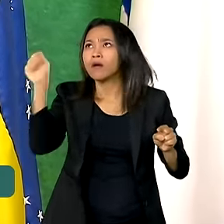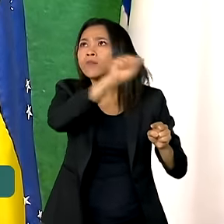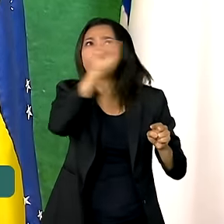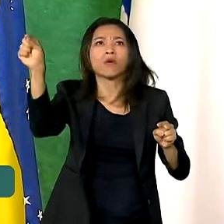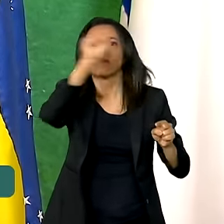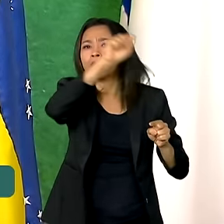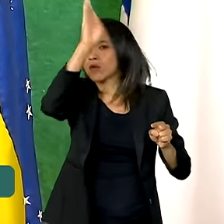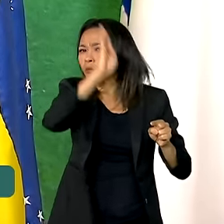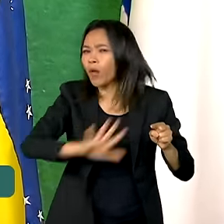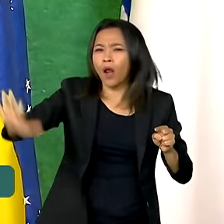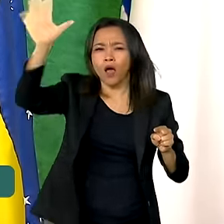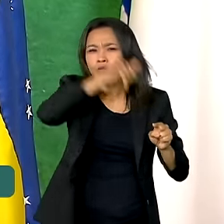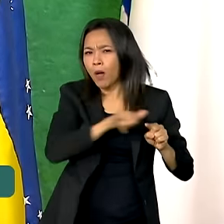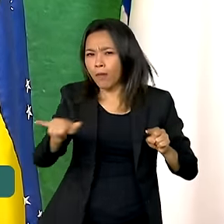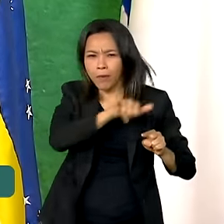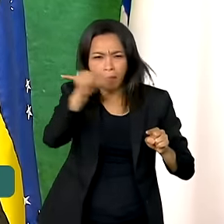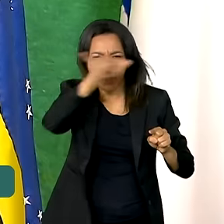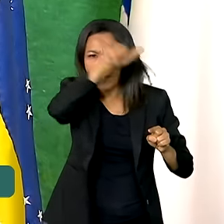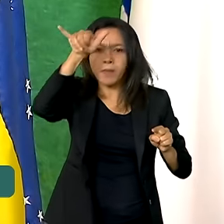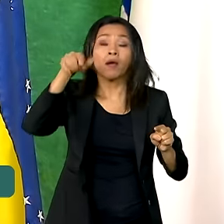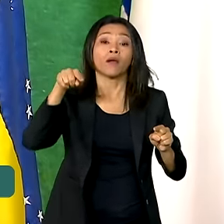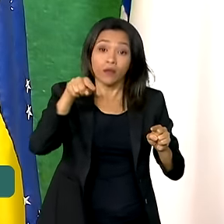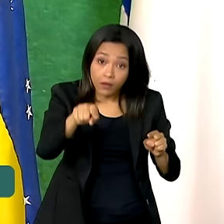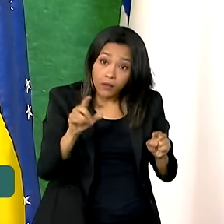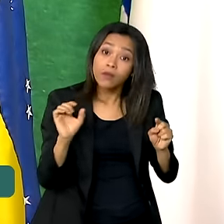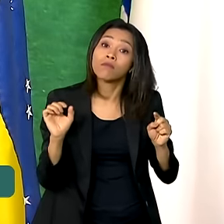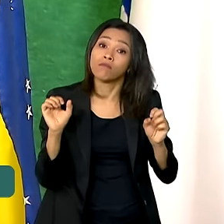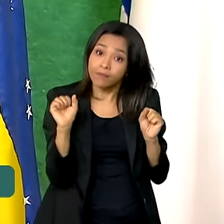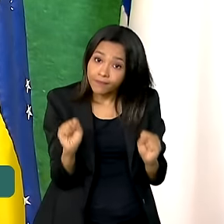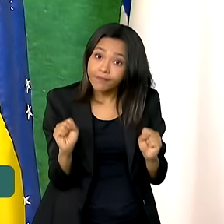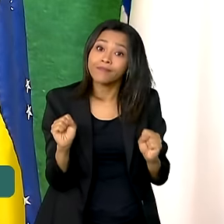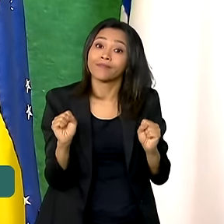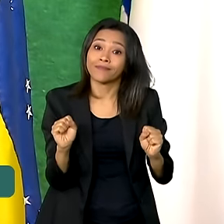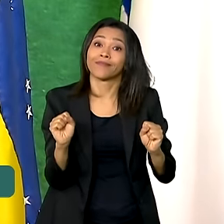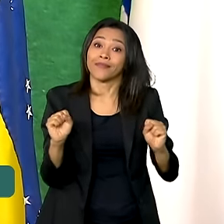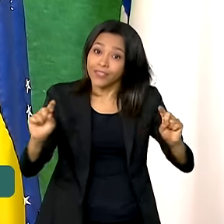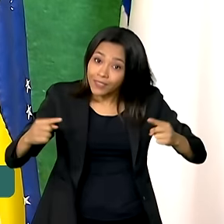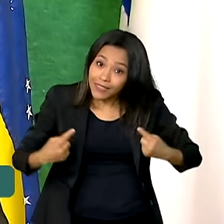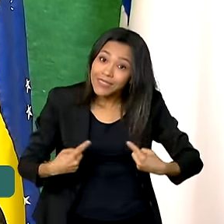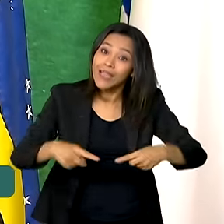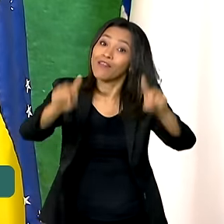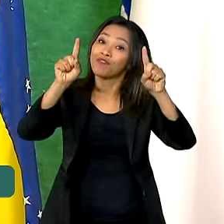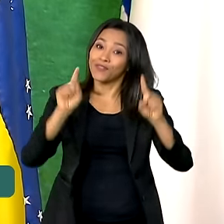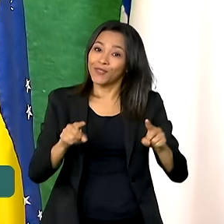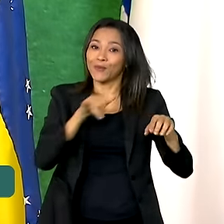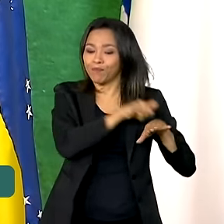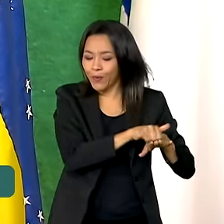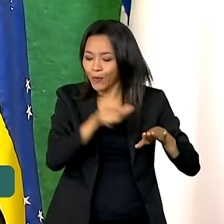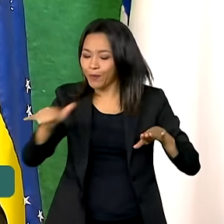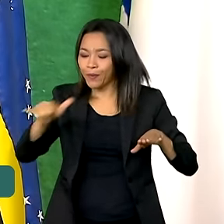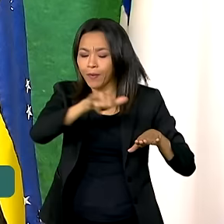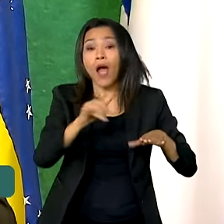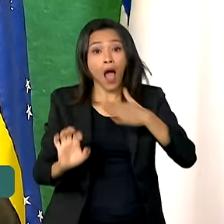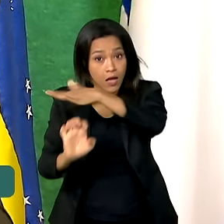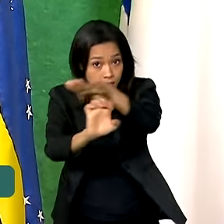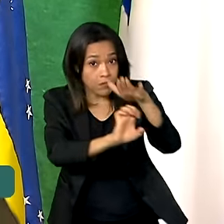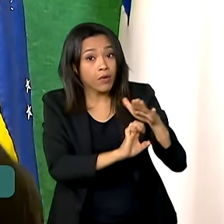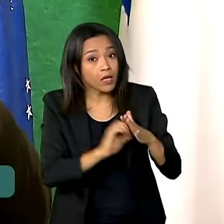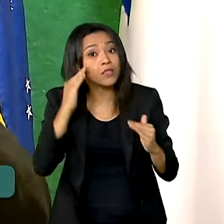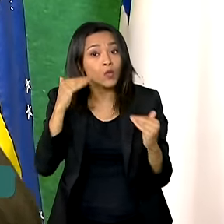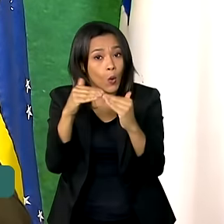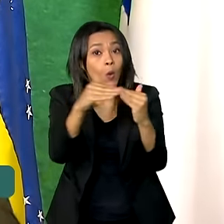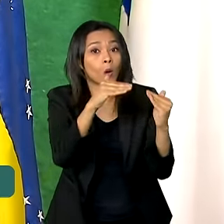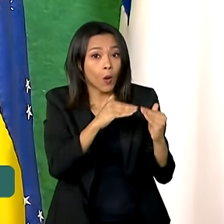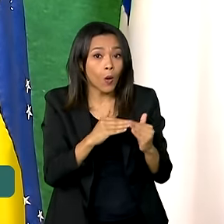malha aérea da Aviação Civil Nacional e que também lançou esse desafio do stopover, que foi abraçado pelas companhias aéreas. Hoje, diversos